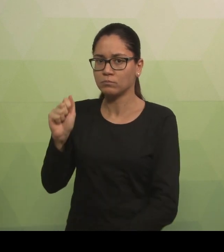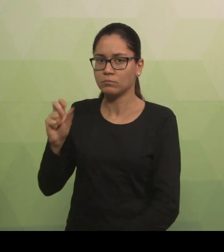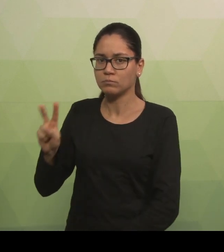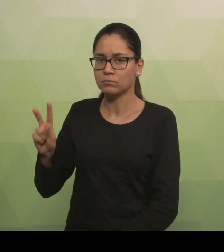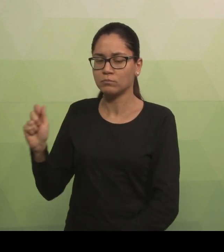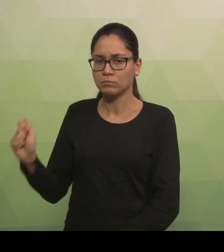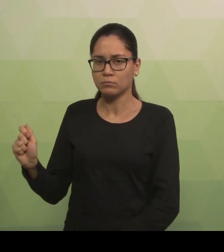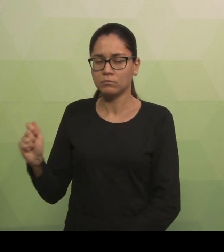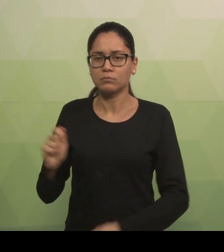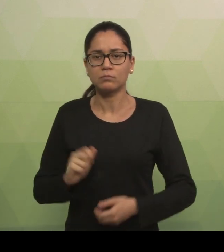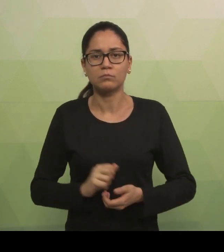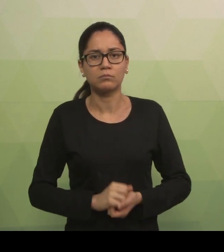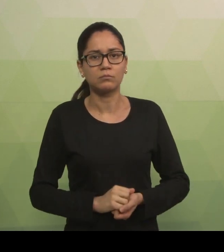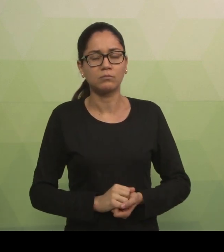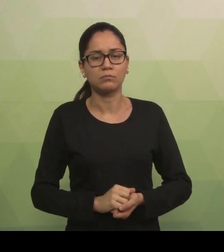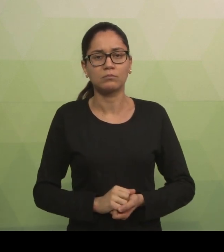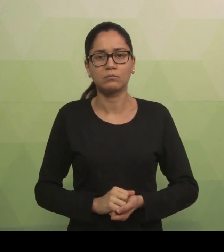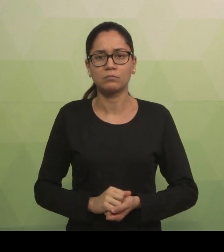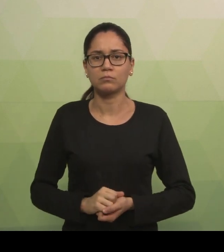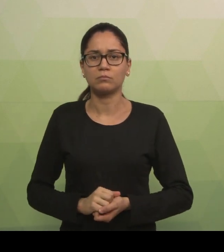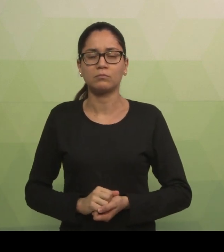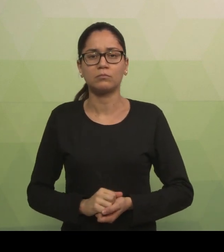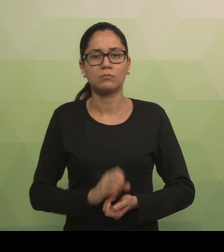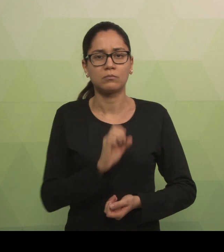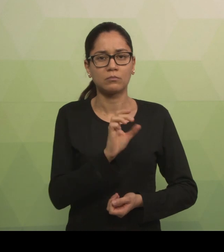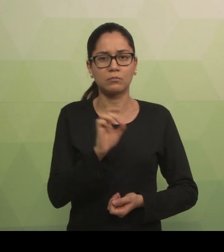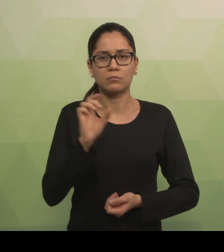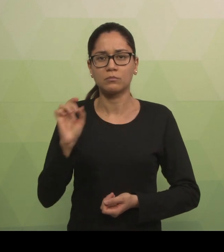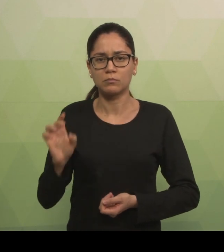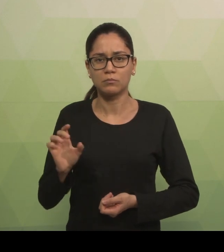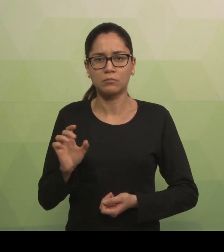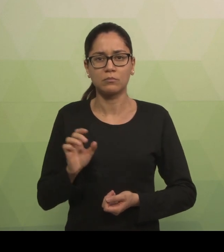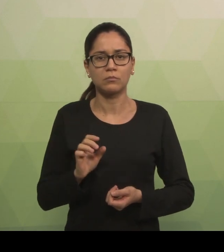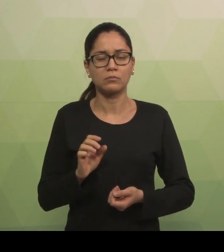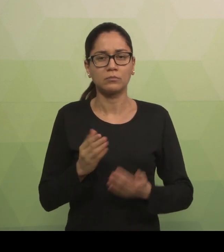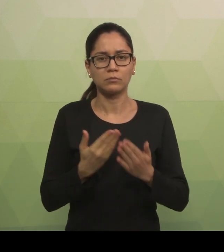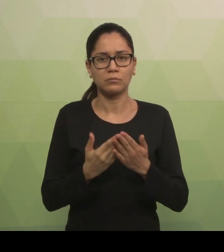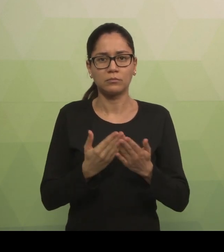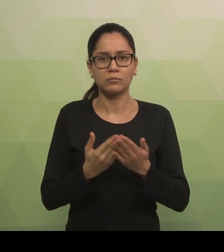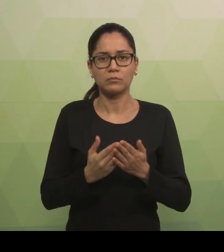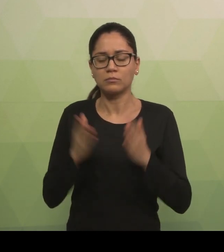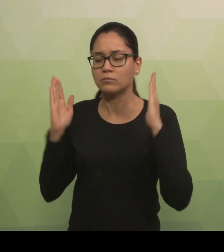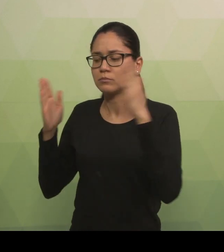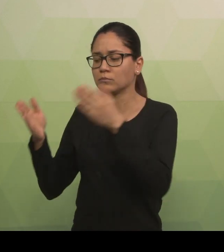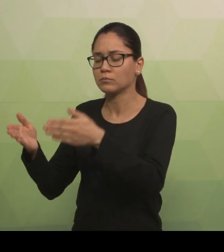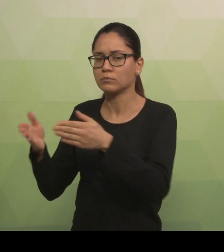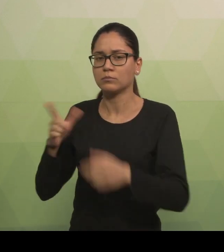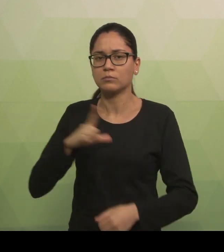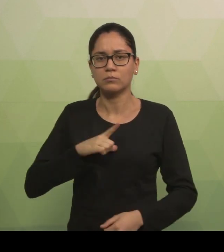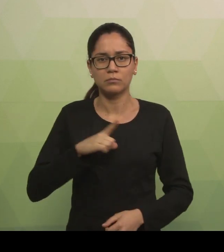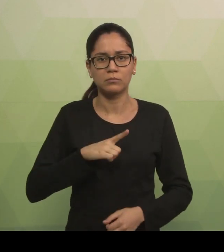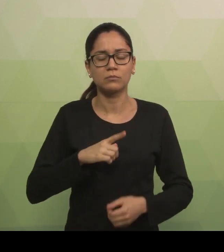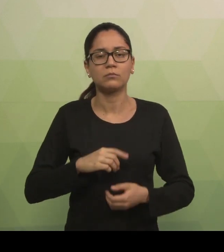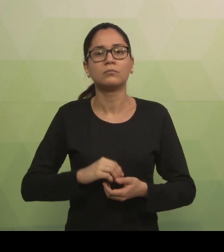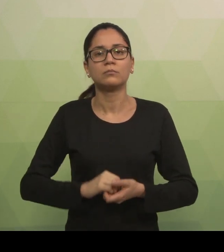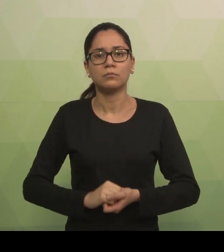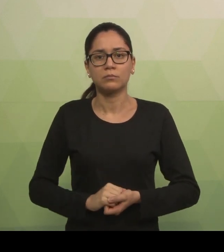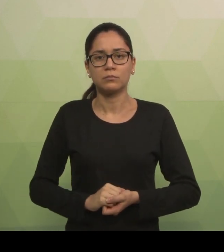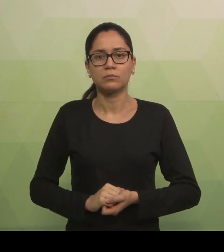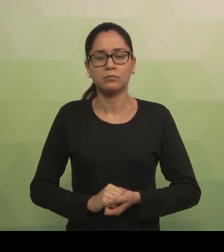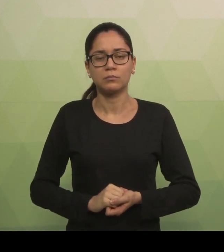vai haver um Fórum Tira Dúvidas para cada uma das nossas aulas. Então postem suas dúvidas no fórum pertinente à